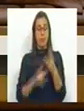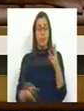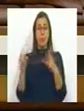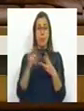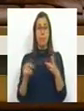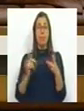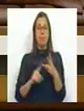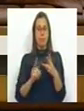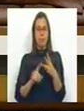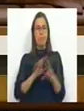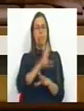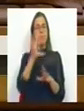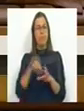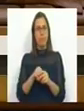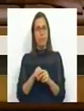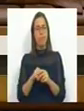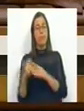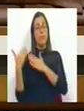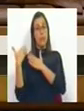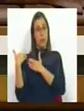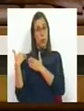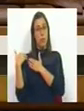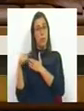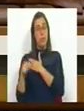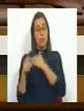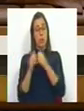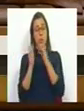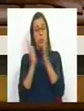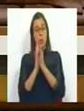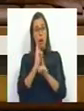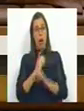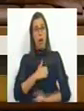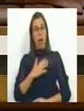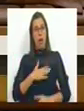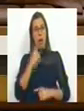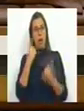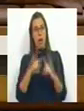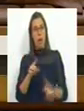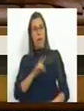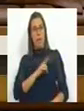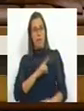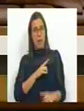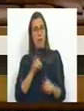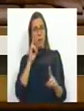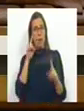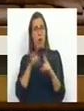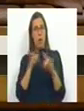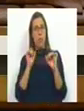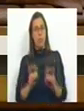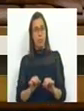Terceiro, envolver e responsabilizar todas as entidades públicas e privadas neste